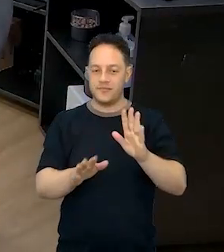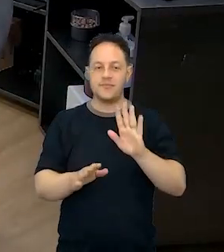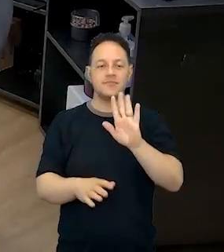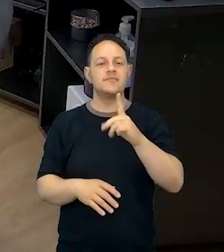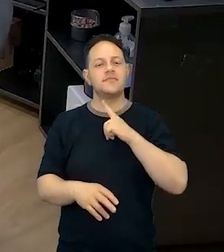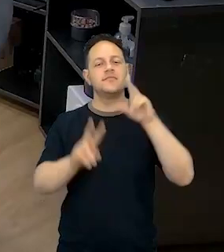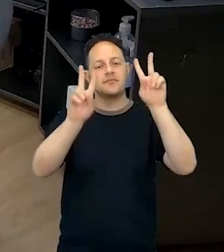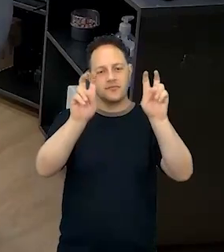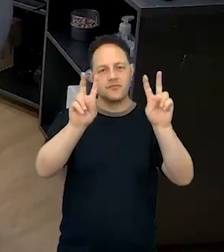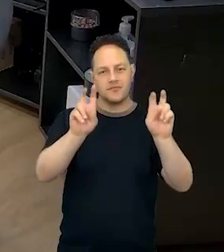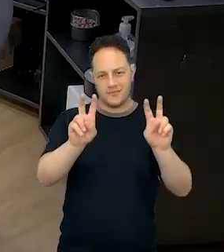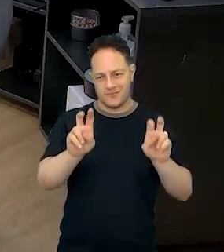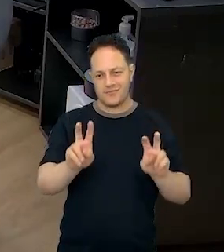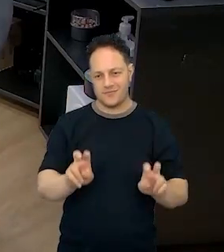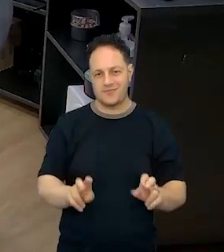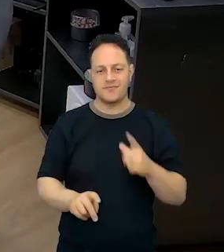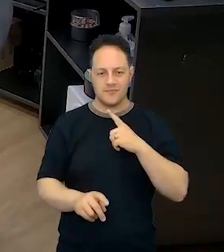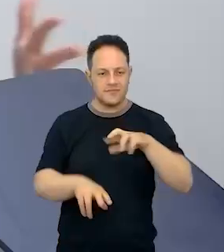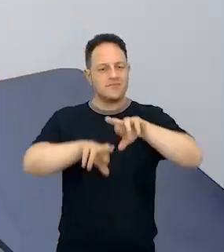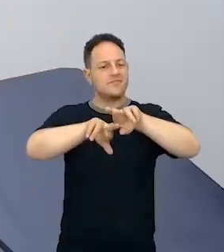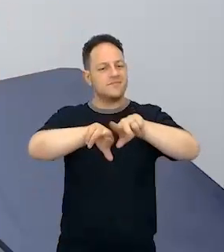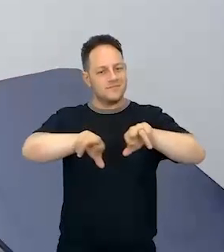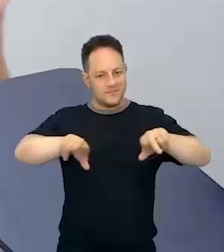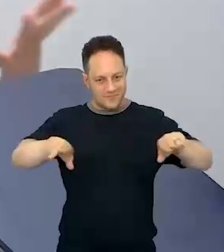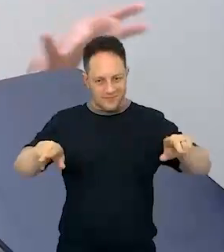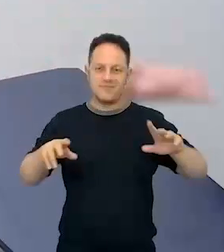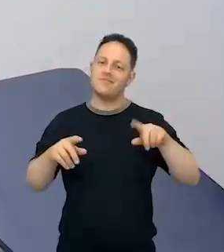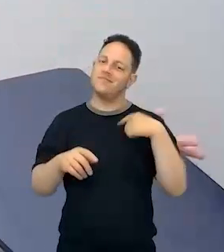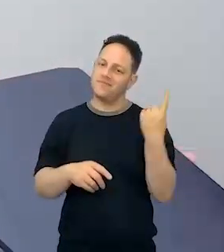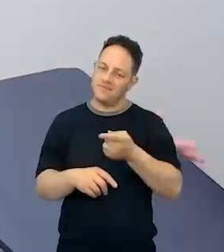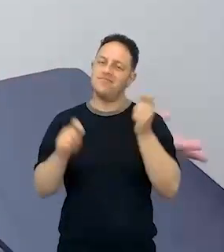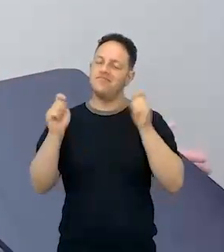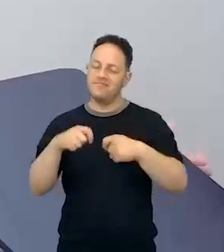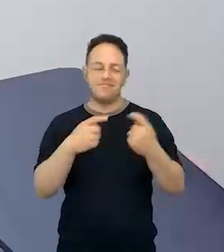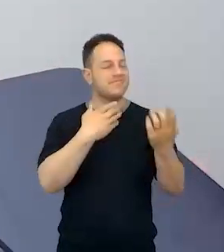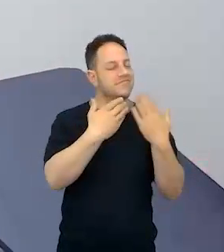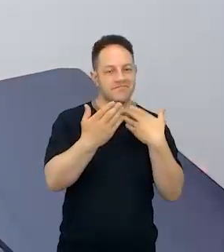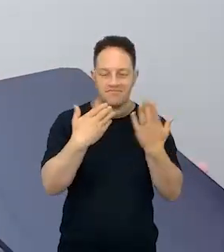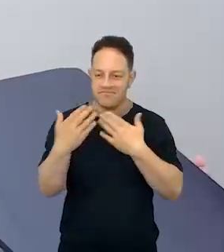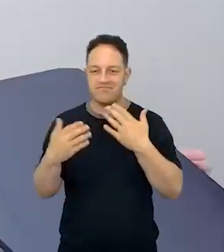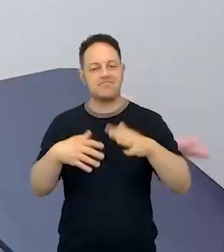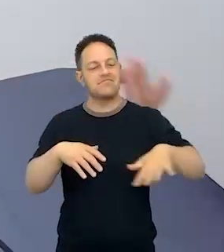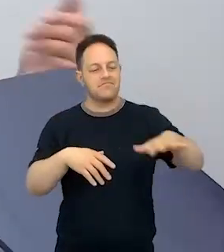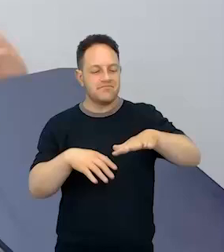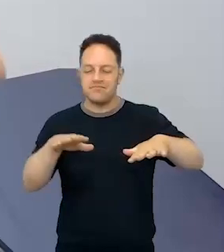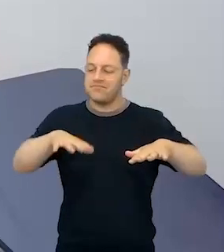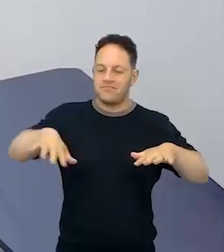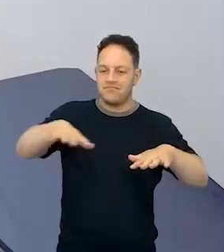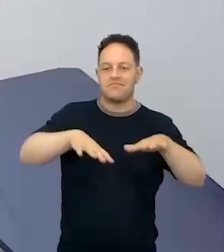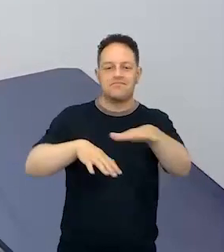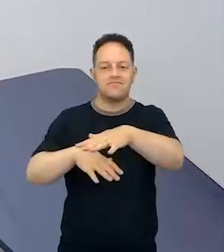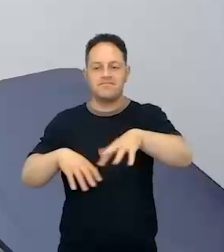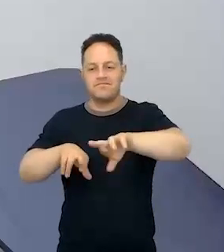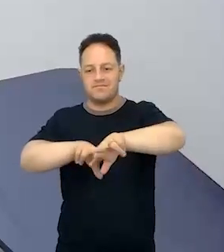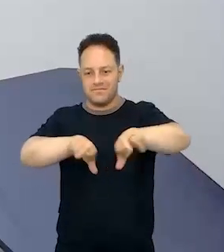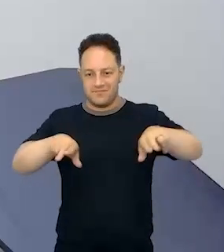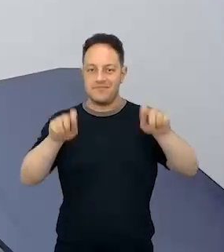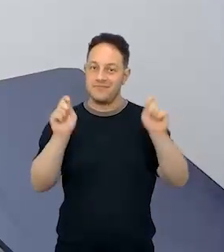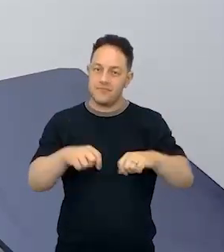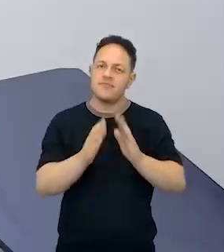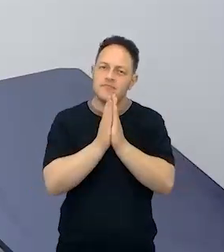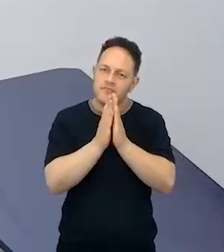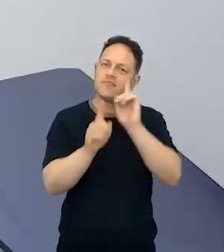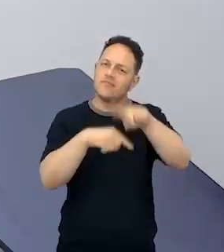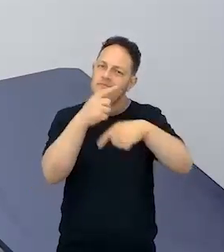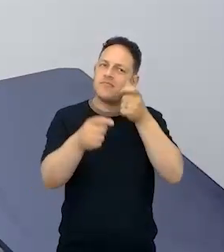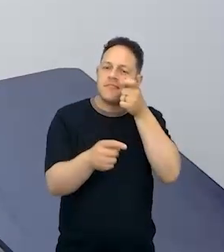muitos temas e temas diversos que a gente consegue trabalhar em diferentes áreas do conhecimento. Sim. Então, depois, por favor, deem uma olhada,